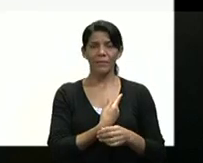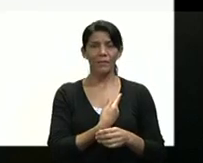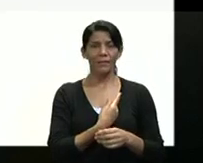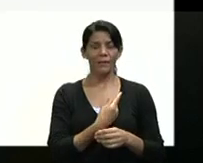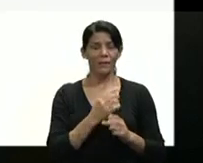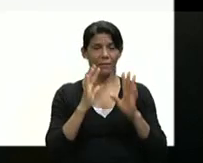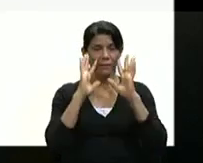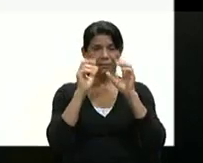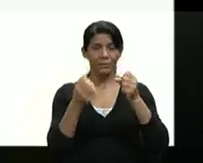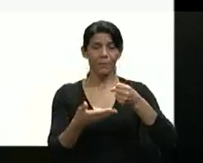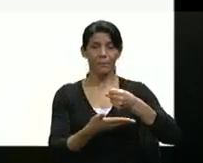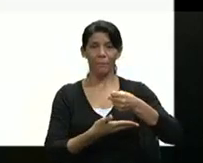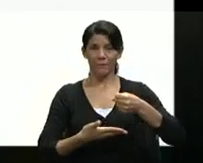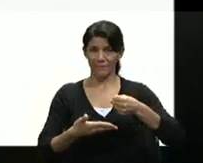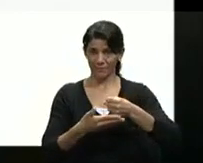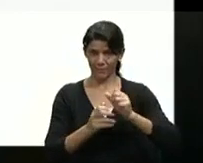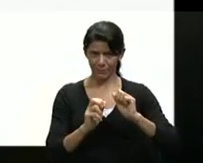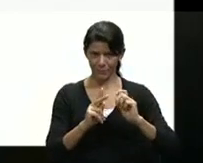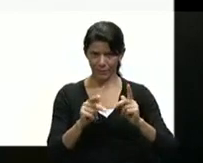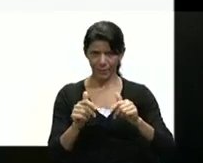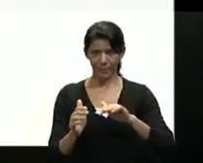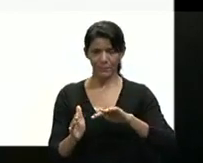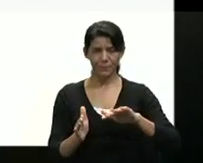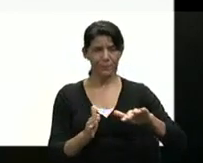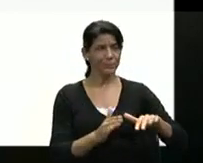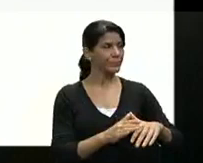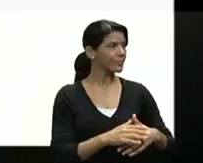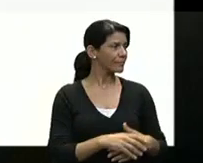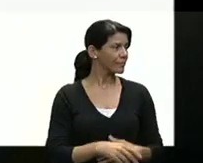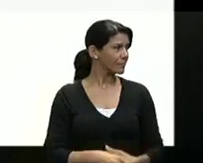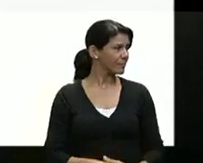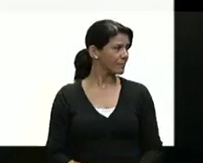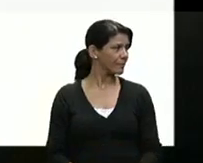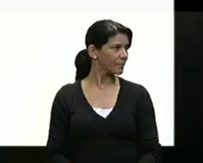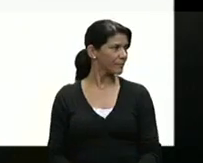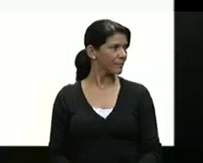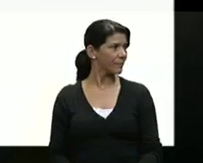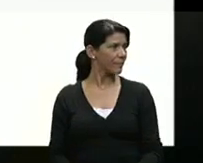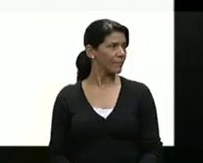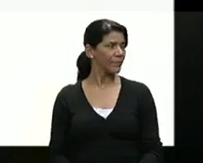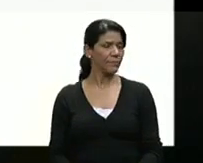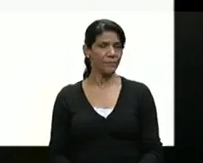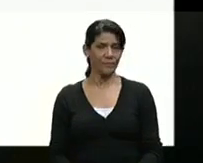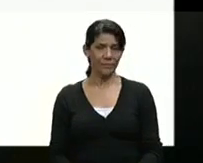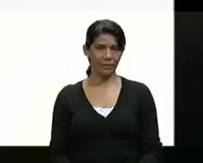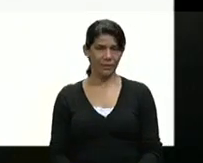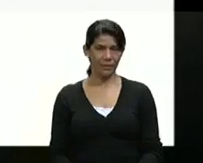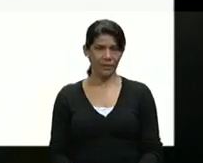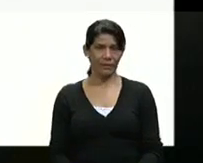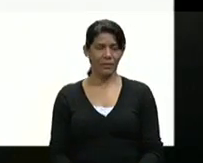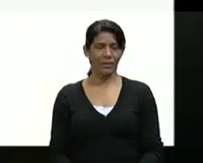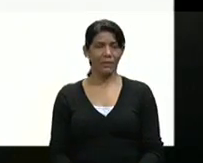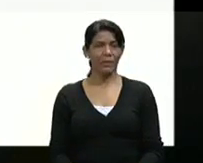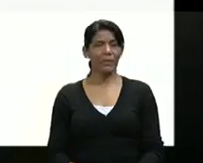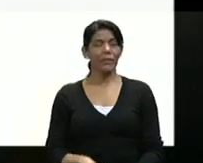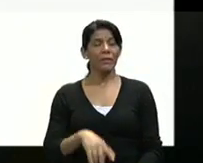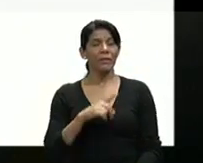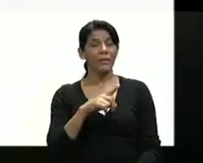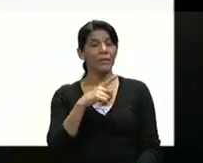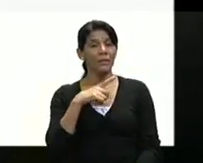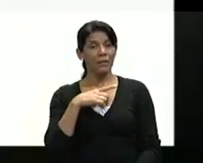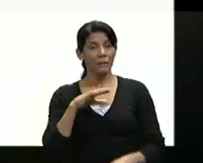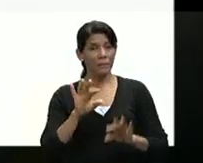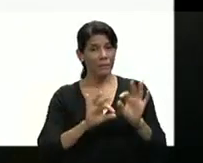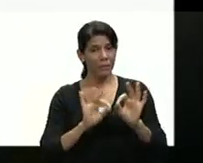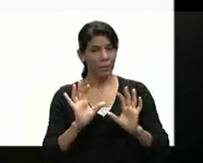atenção básica. Né? Então, nós chegamos assim à nossa situação geradora de aprendizagem, que é formada